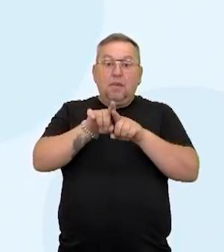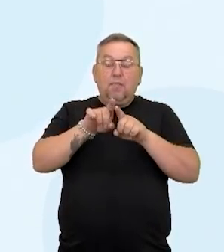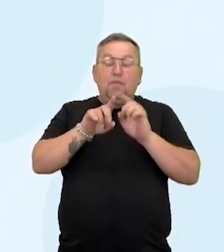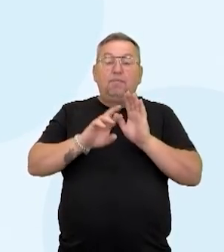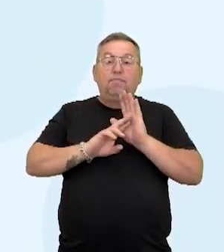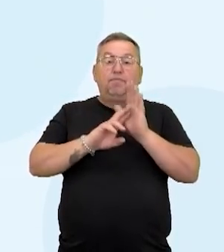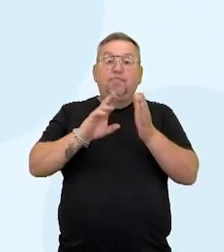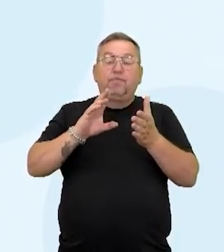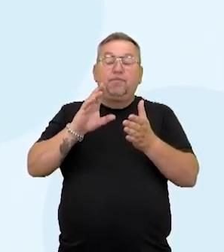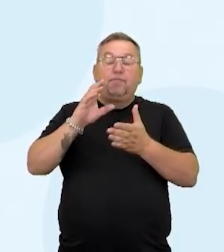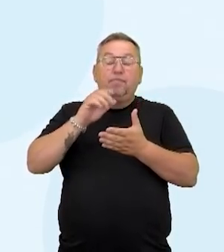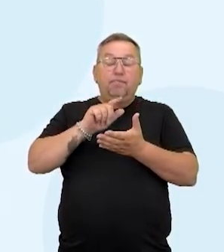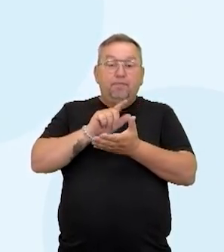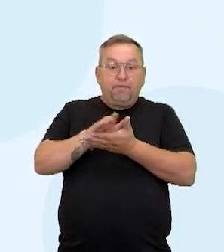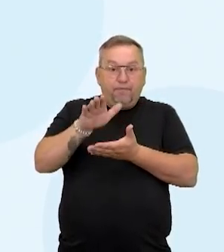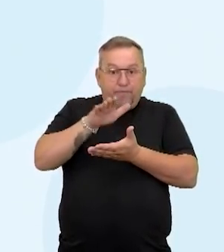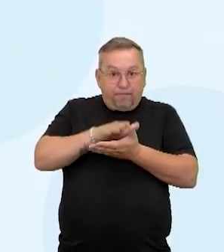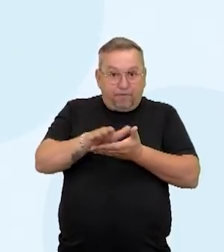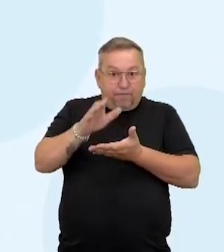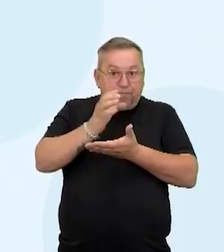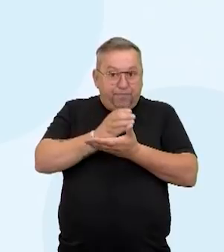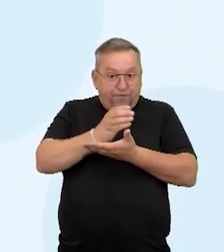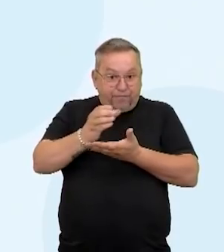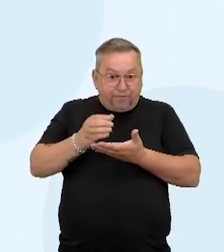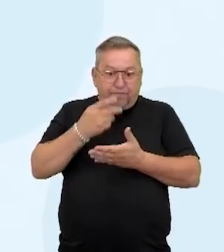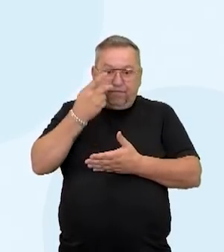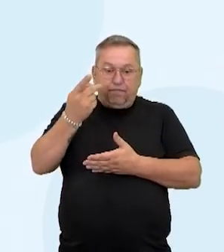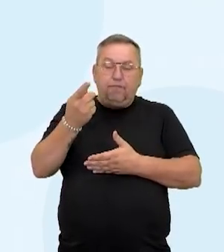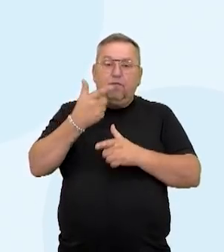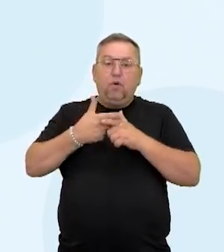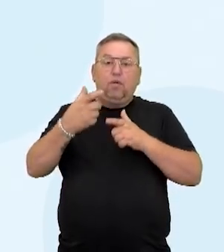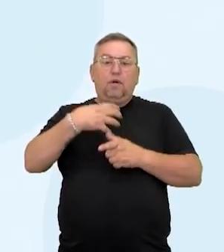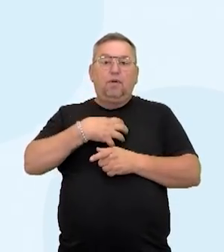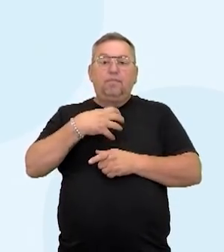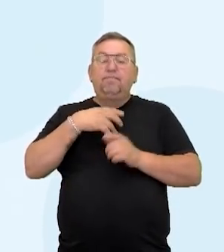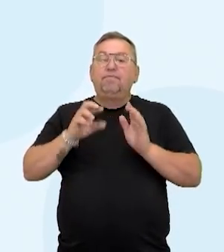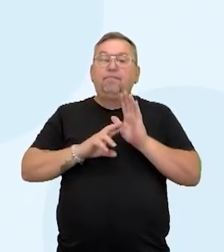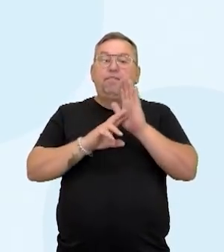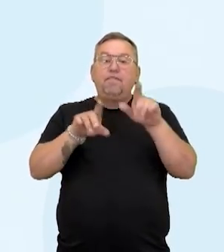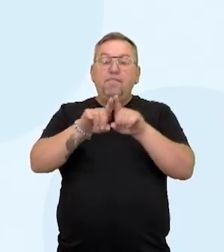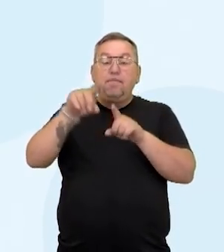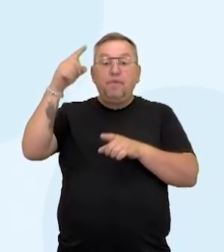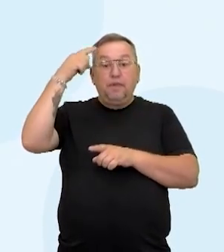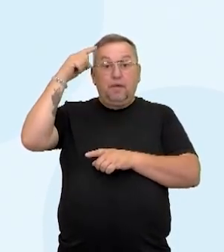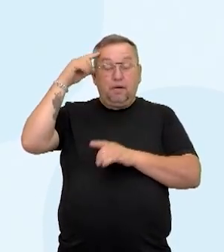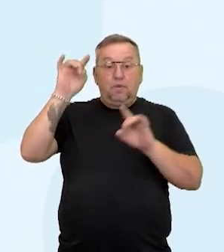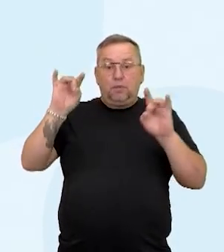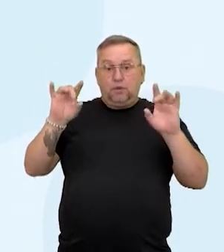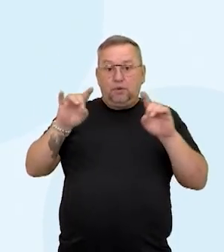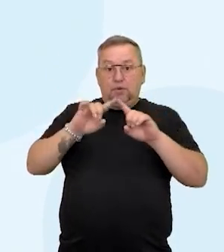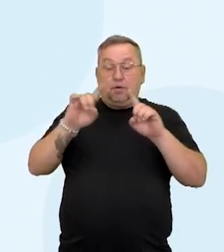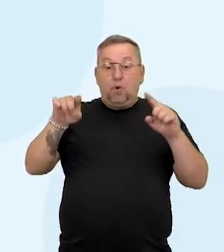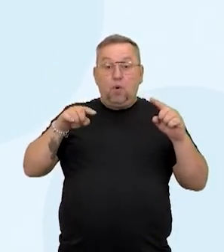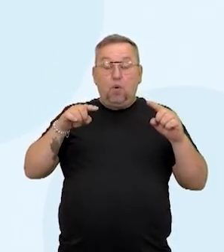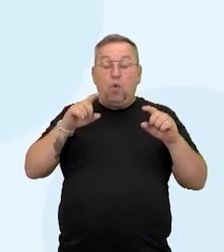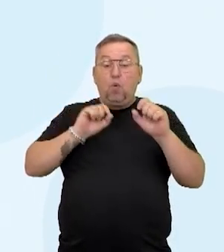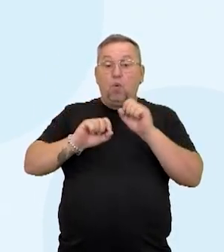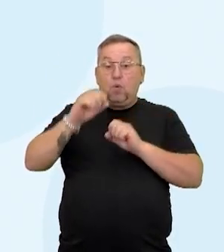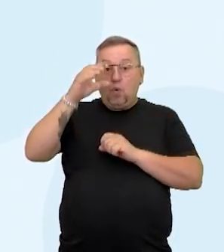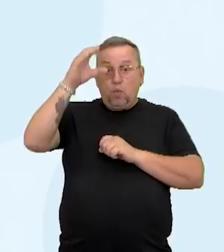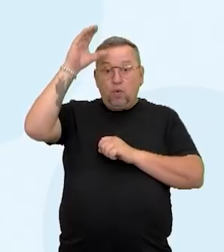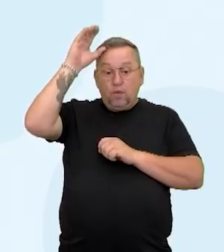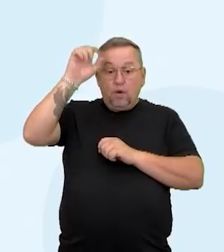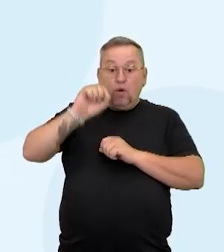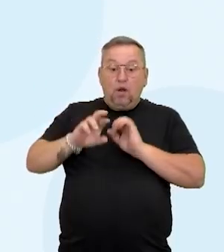representações gráficas. A unidade temática fala sobre as formas de representar e pensamentos especial. O objeto de